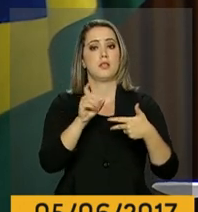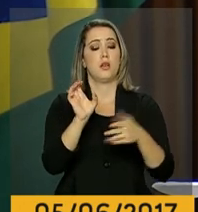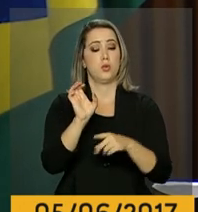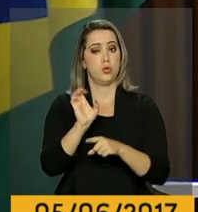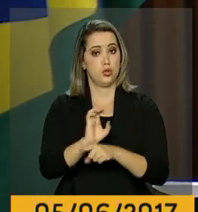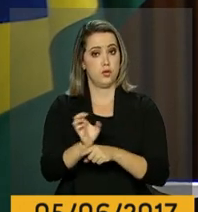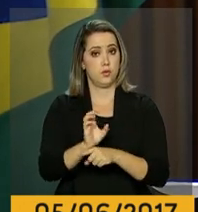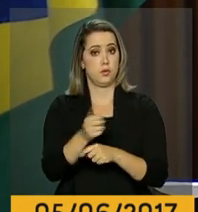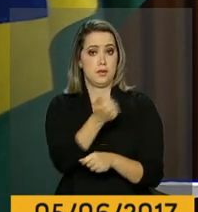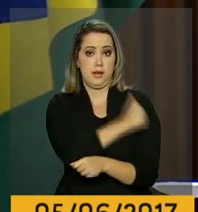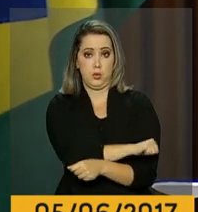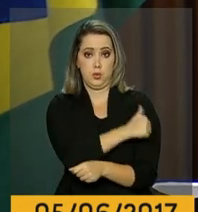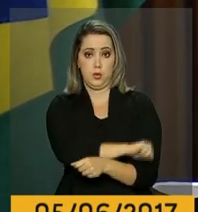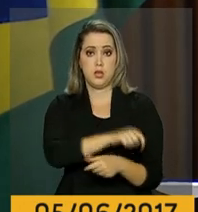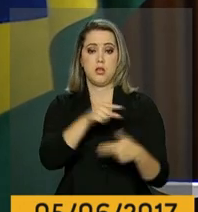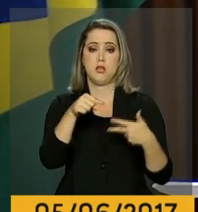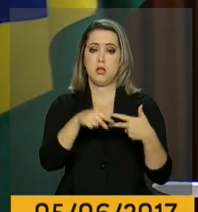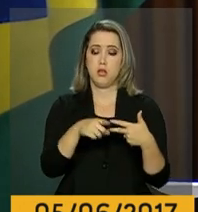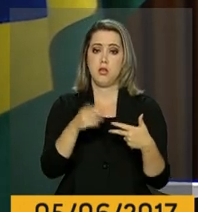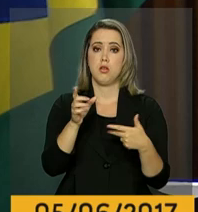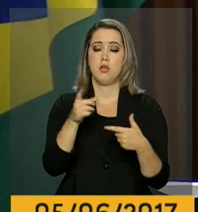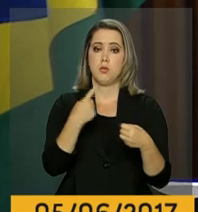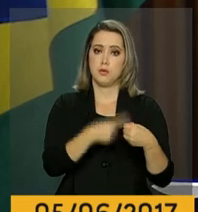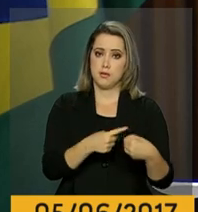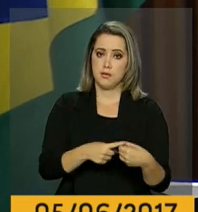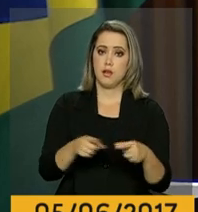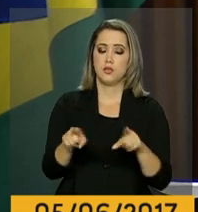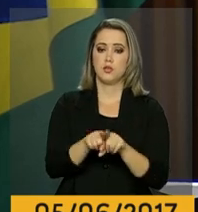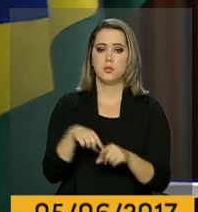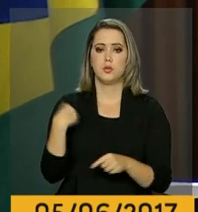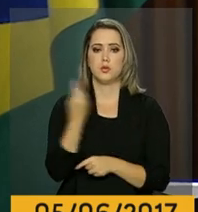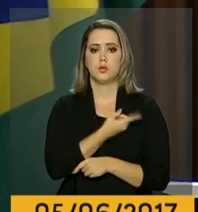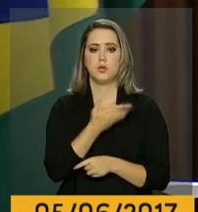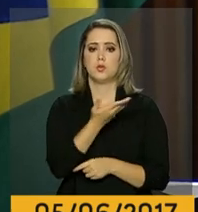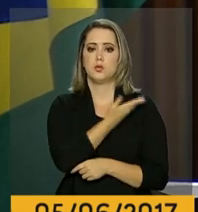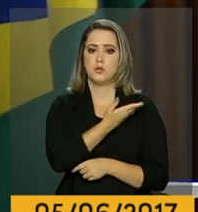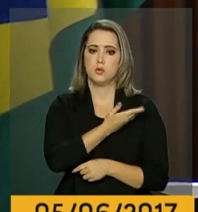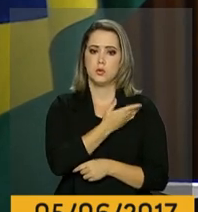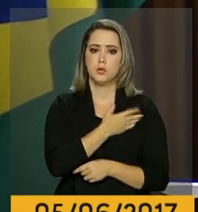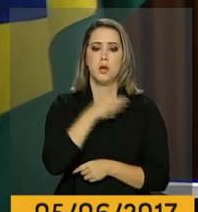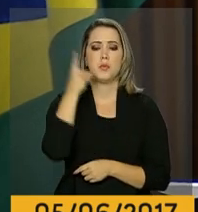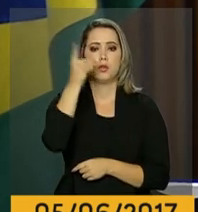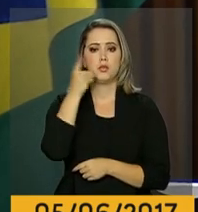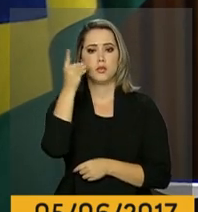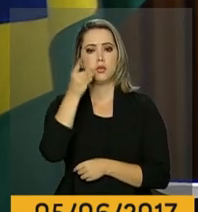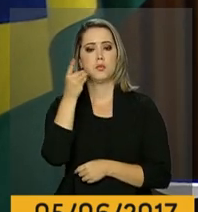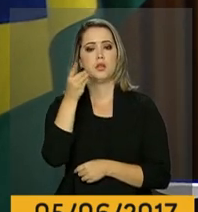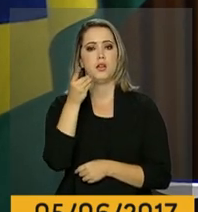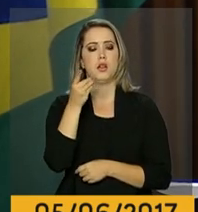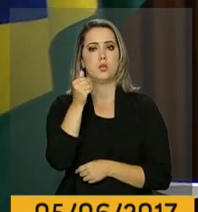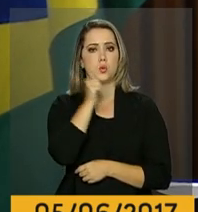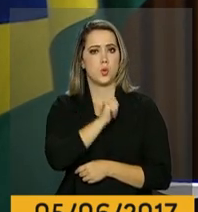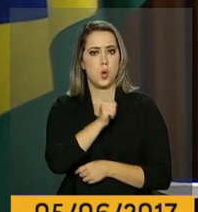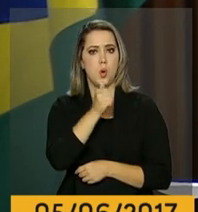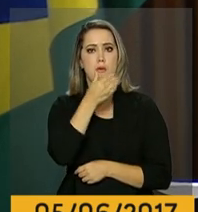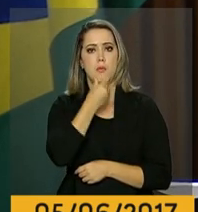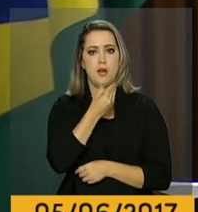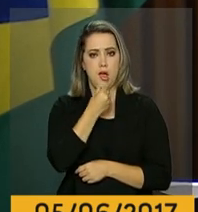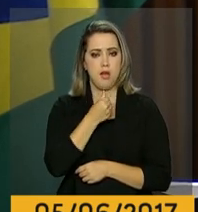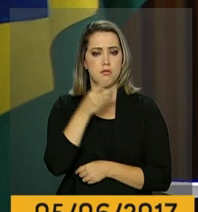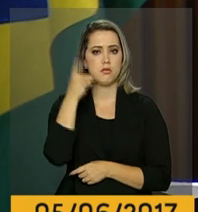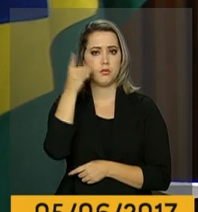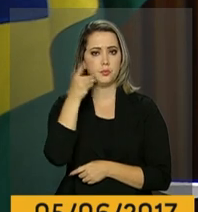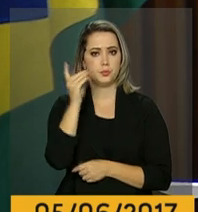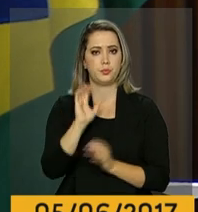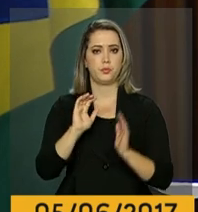do executivo eh Municipal E dos nossos colegas e amigos deputados e deputadas eh